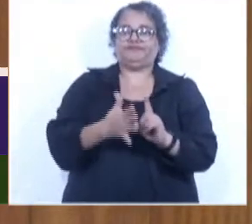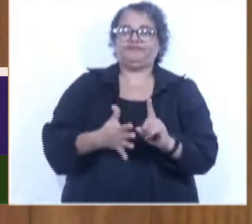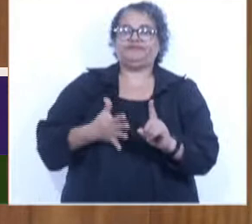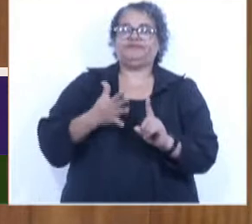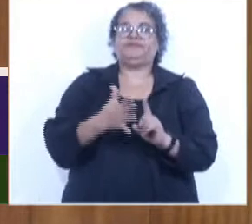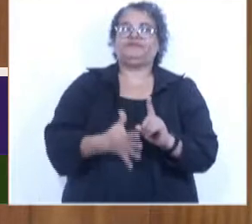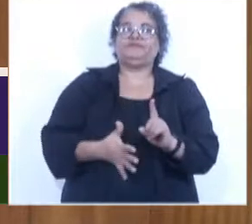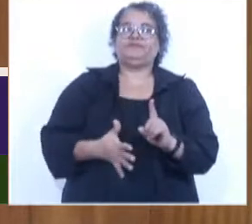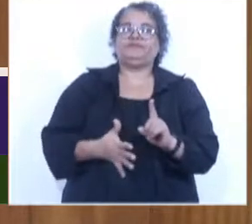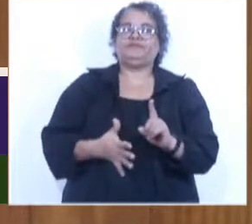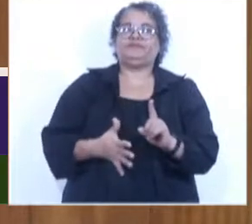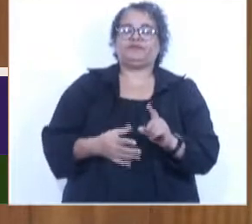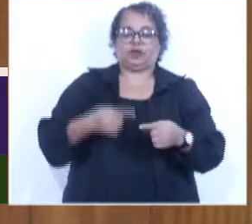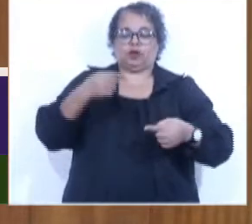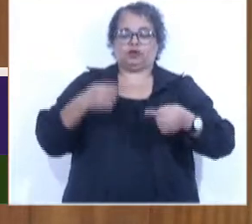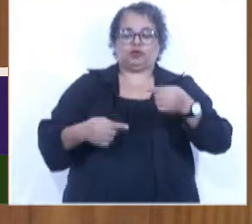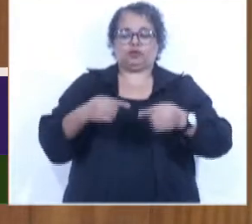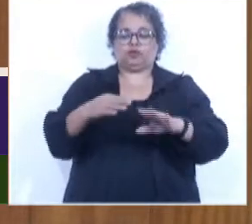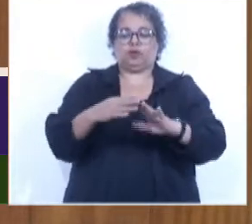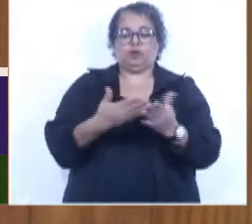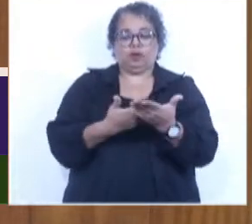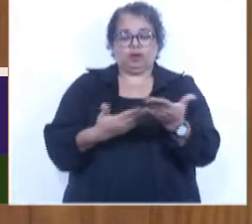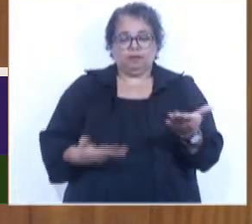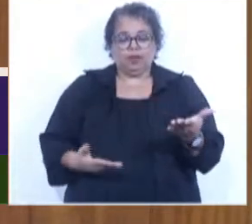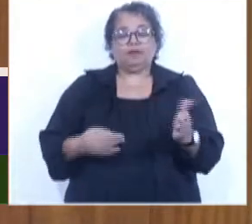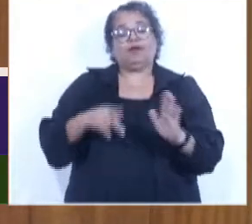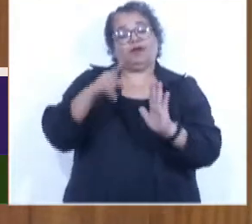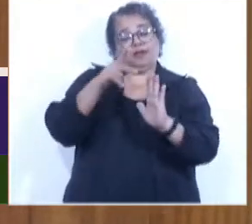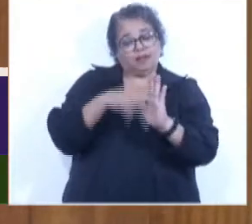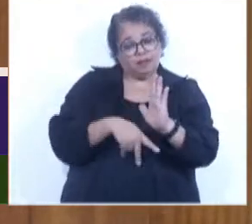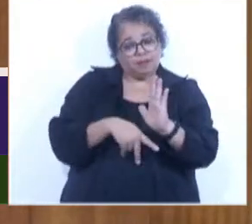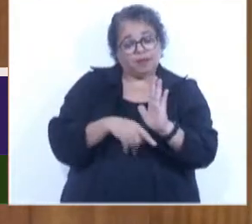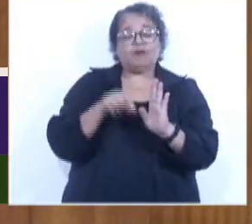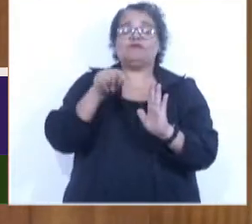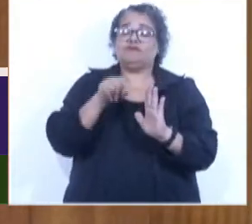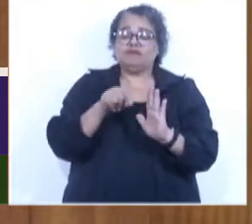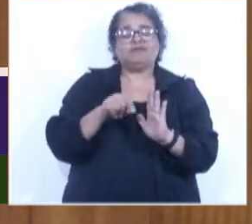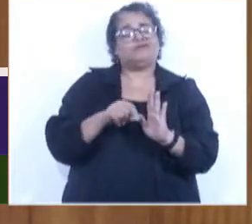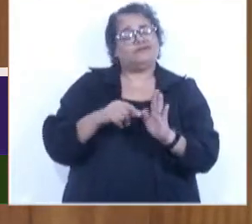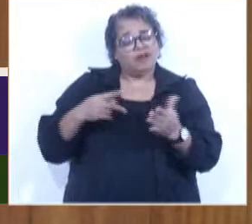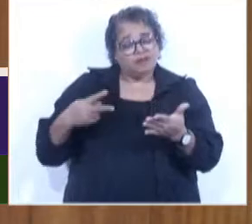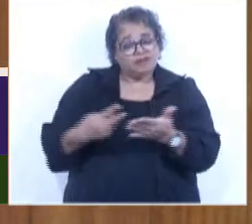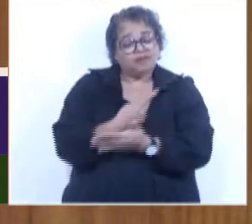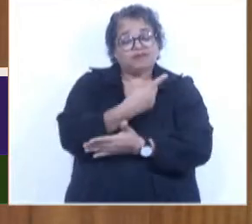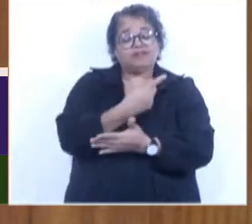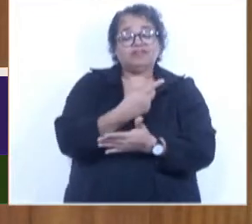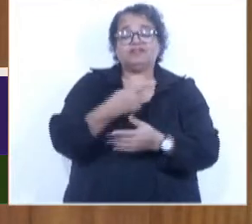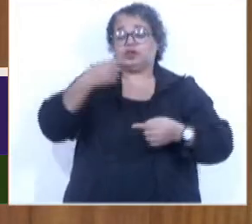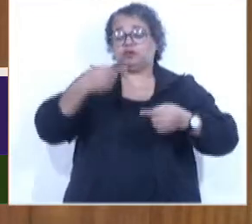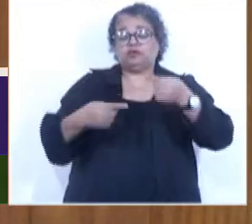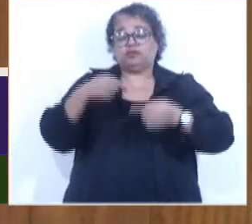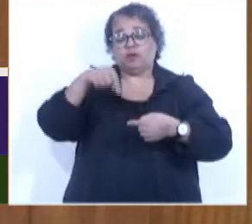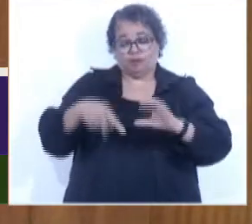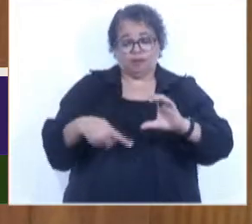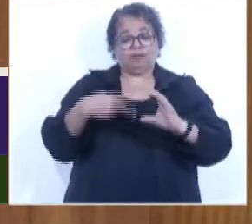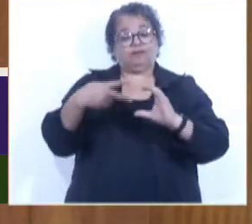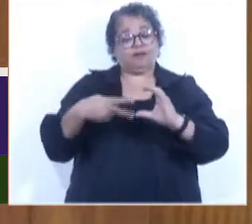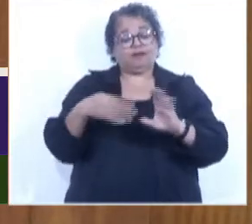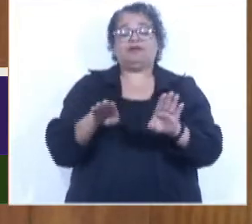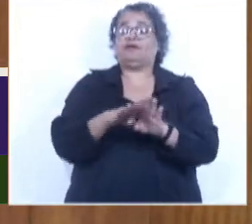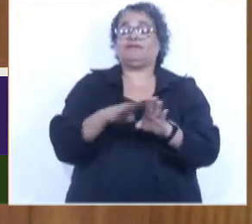durante a discussão de requerimento que esse projeto vai originar muitos requerimentos e discussões aqui nessa casa